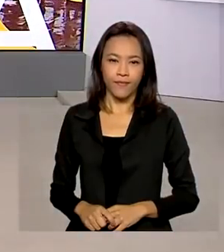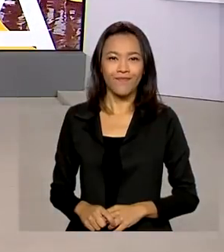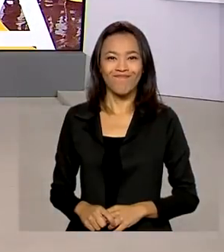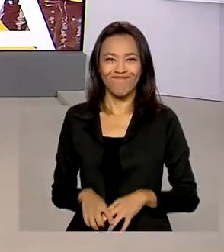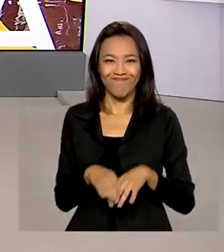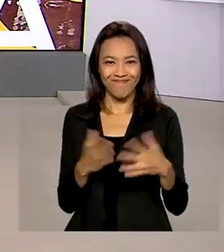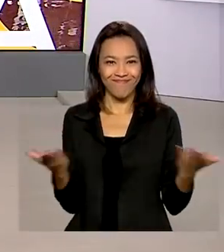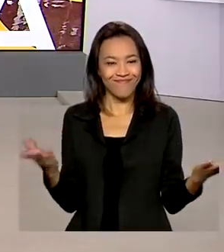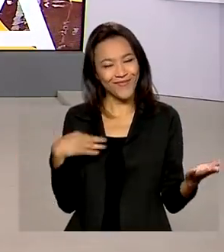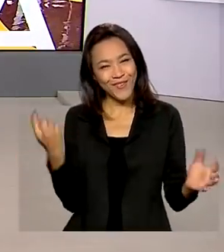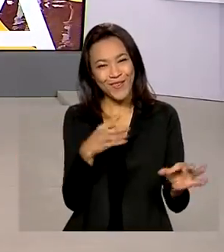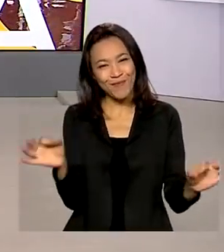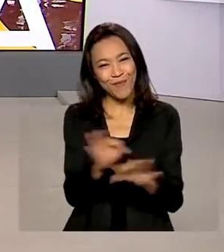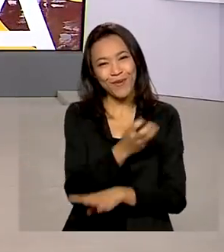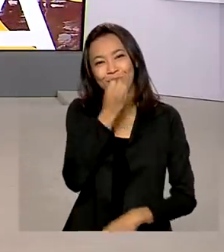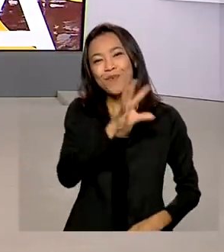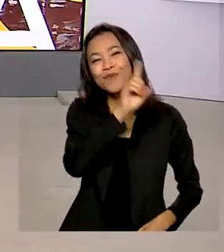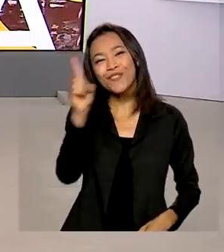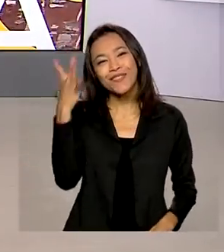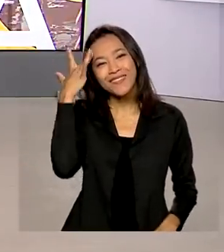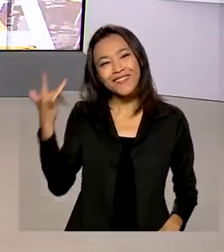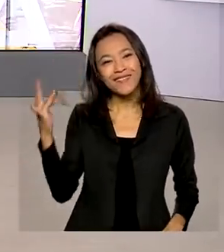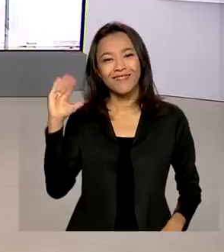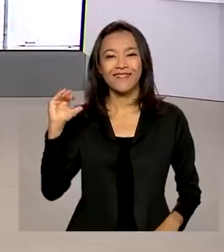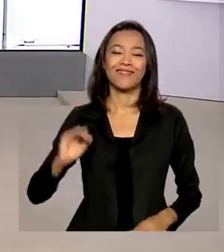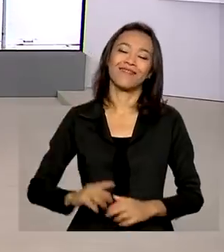E a gente fica por aqui. Um bom dia para você. Até amanhã.